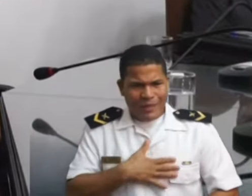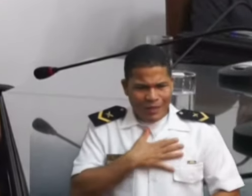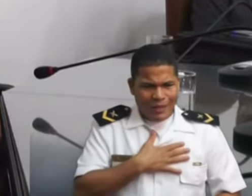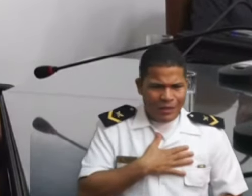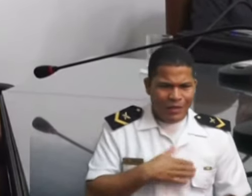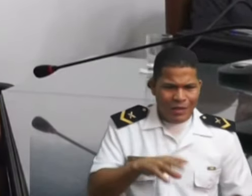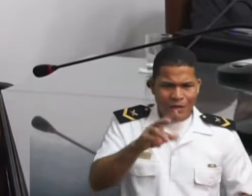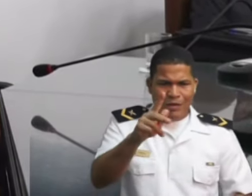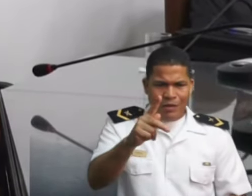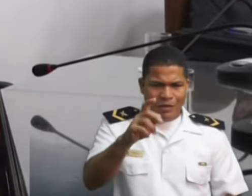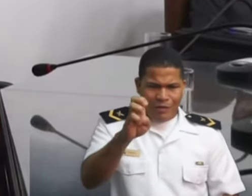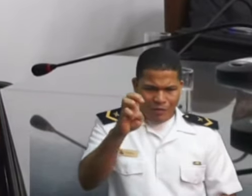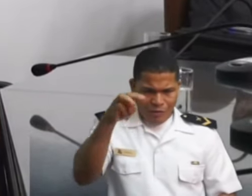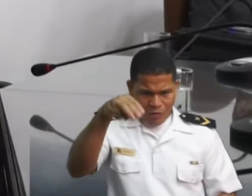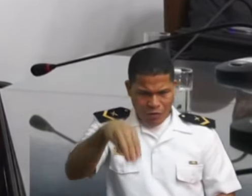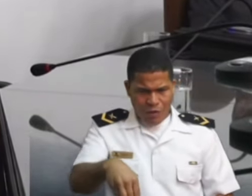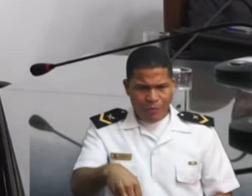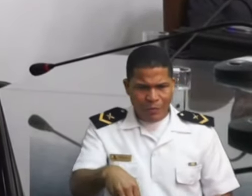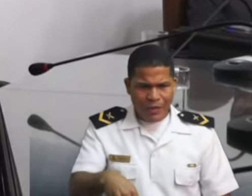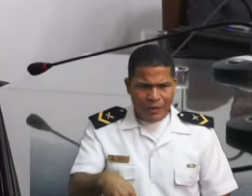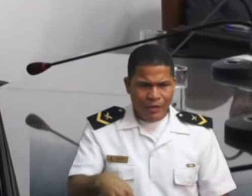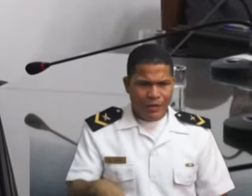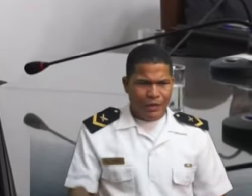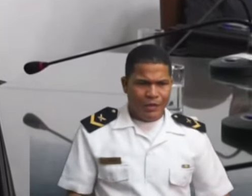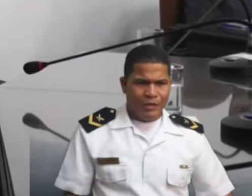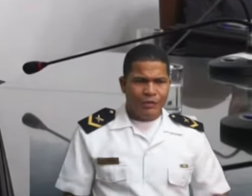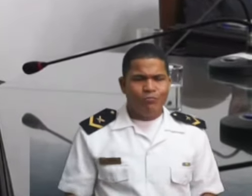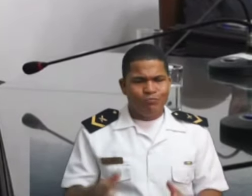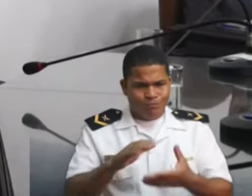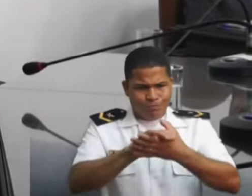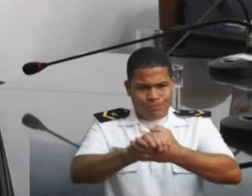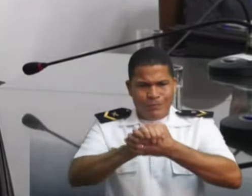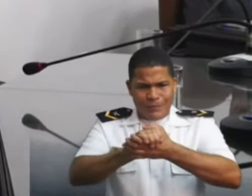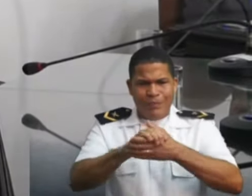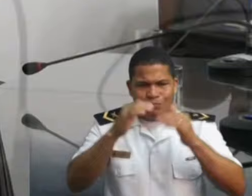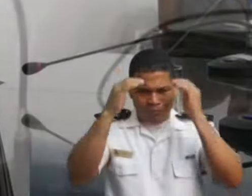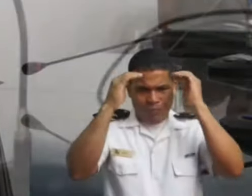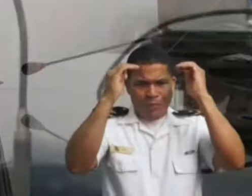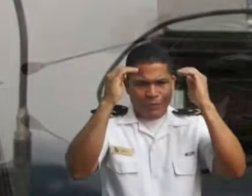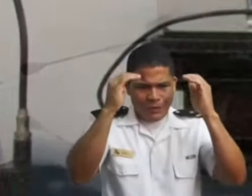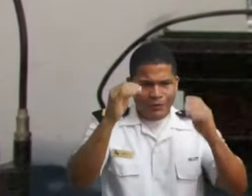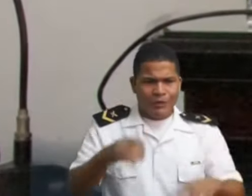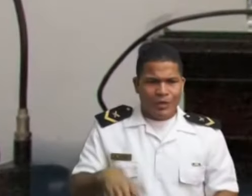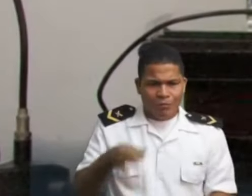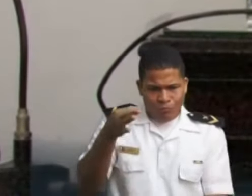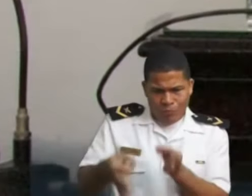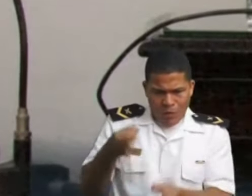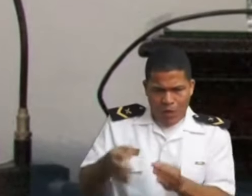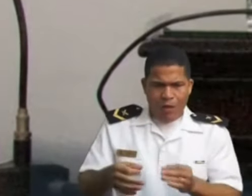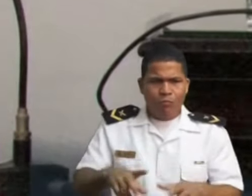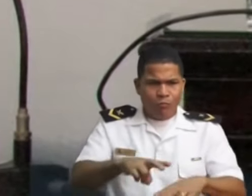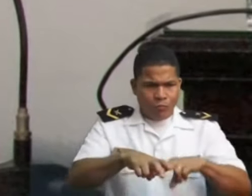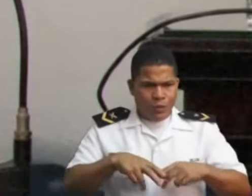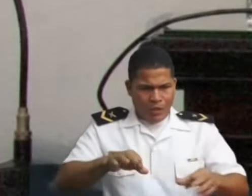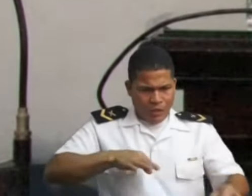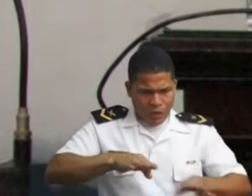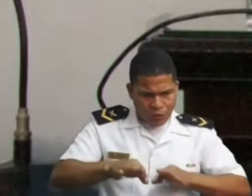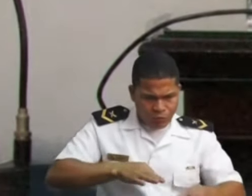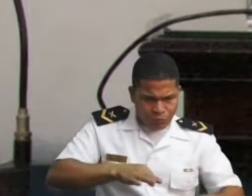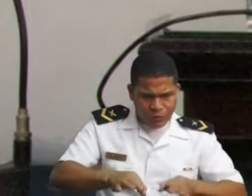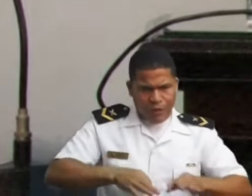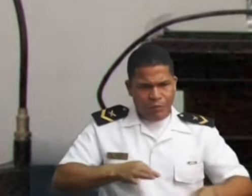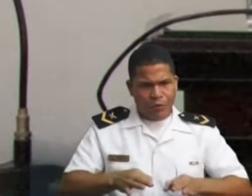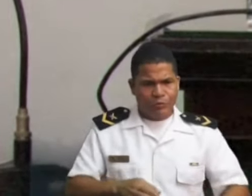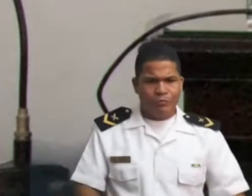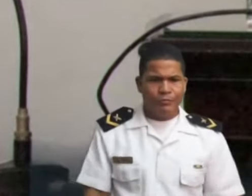da Marinha, órgão assíduo deste plenário, presta homenagem a esta distinta corte pelo seu trabalho longevo, profissional